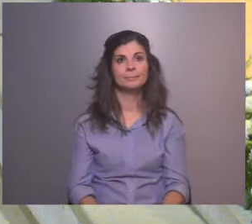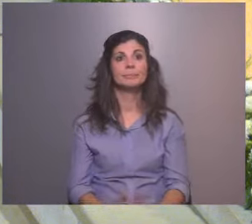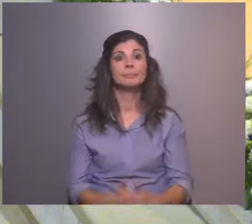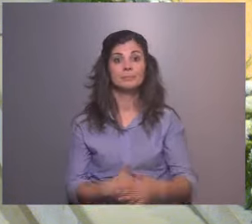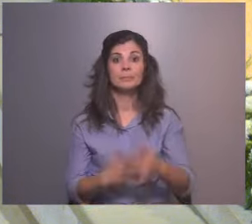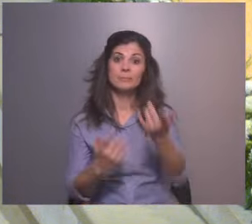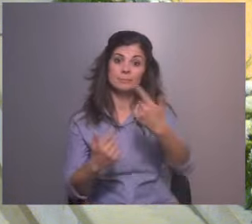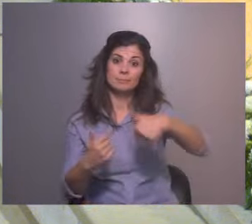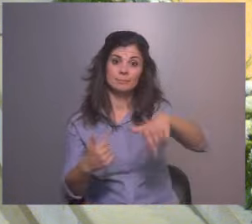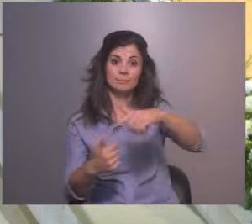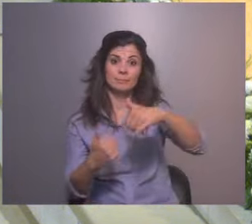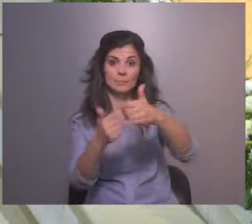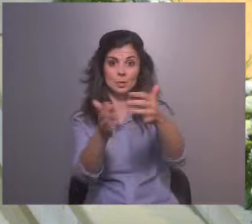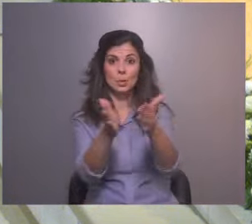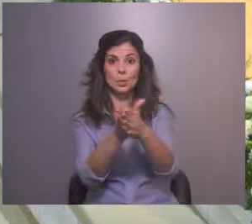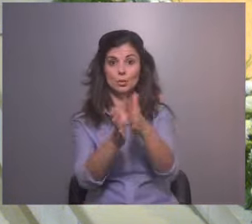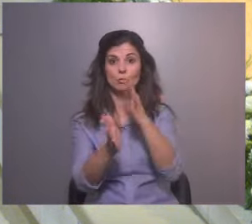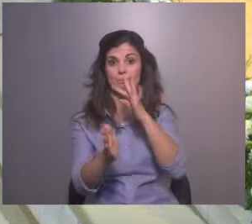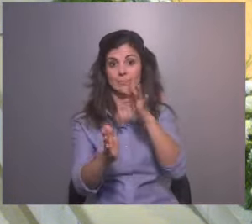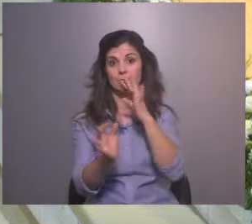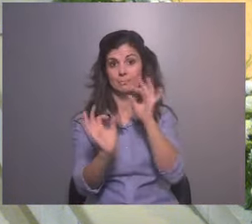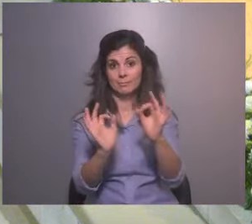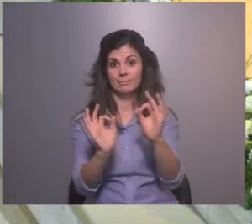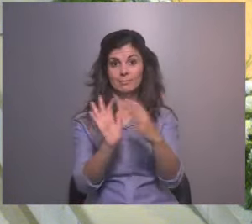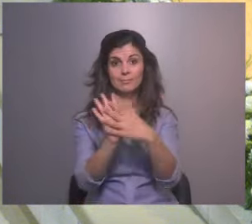Regina